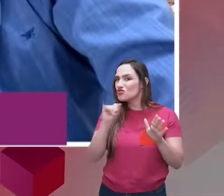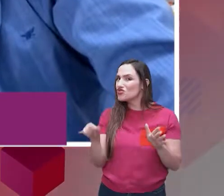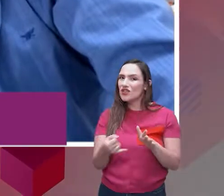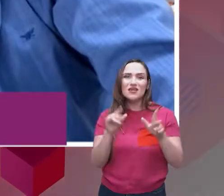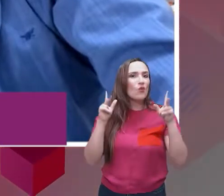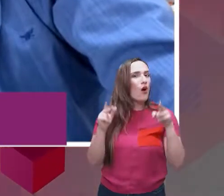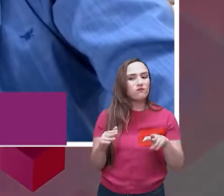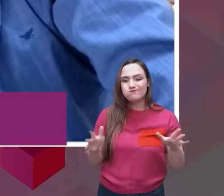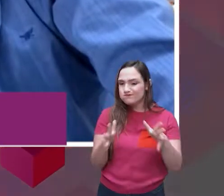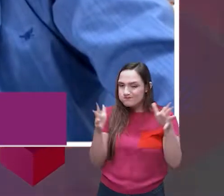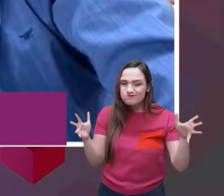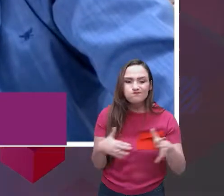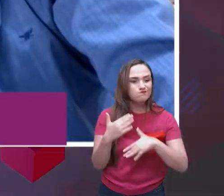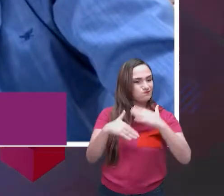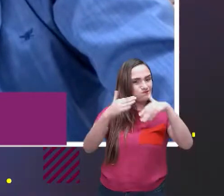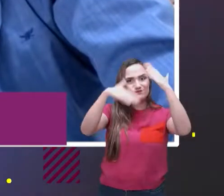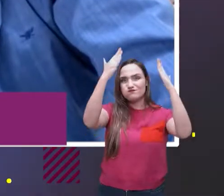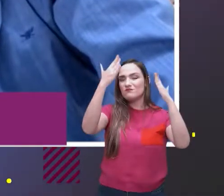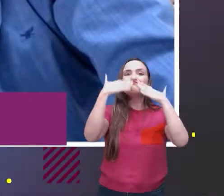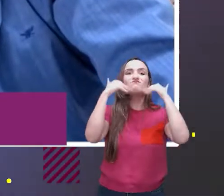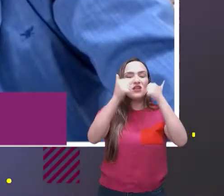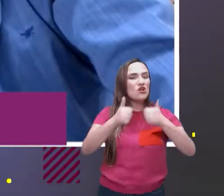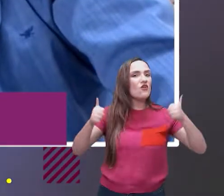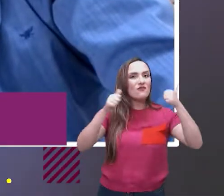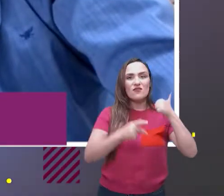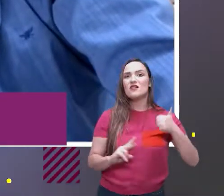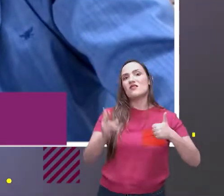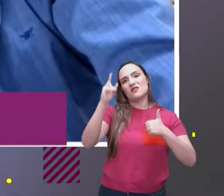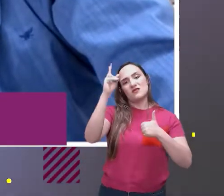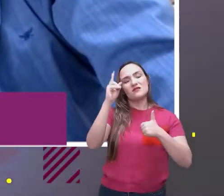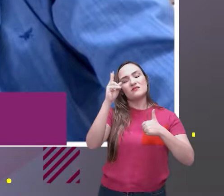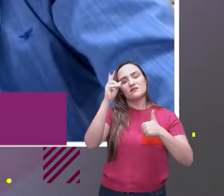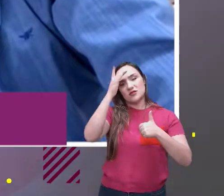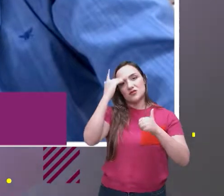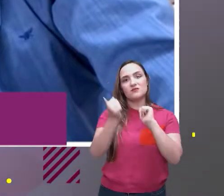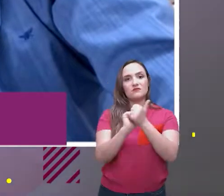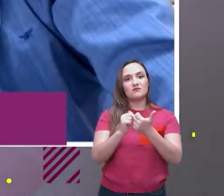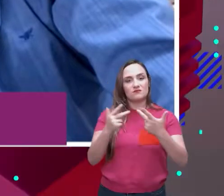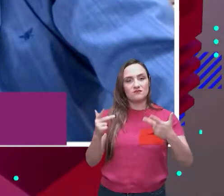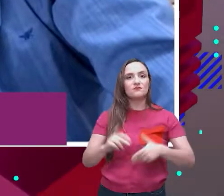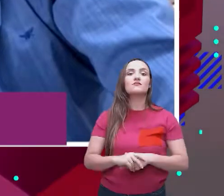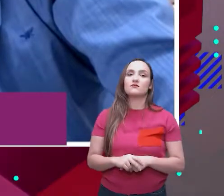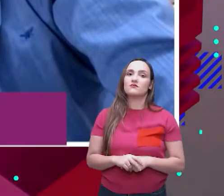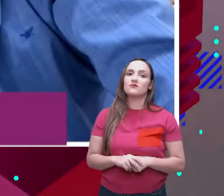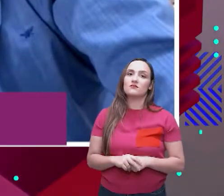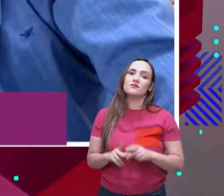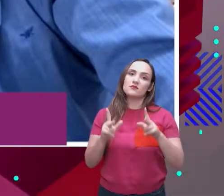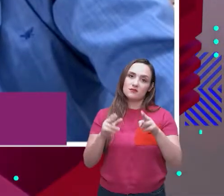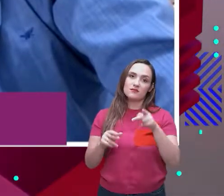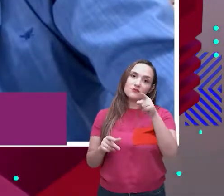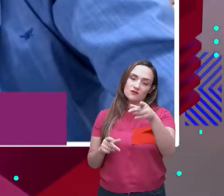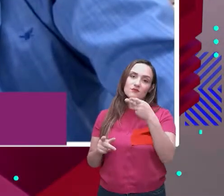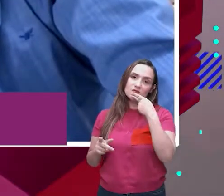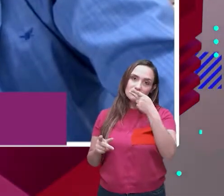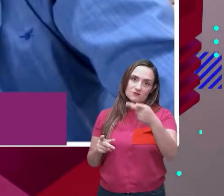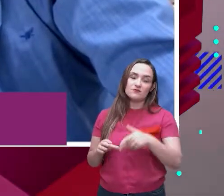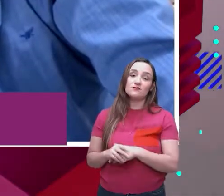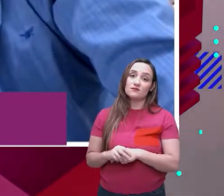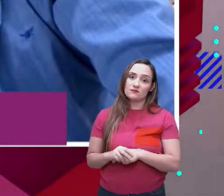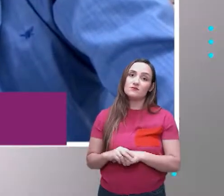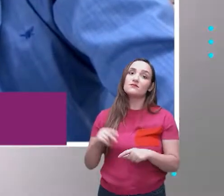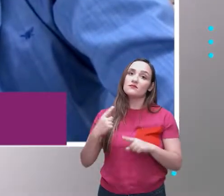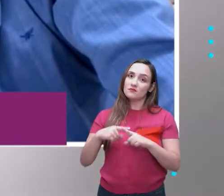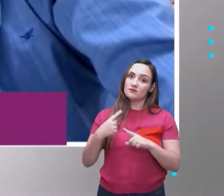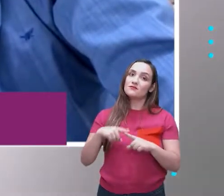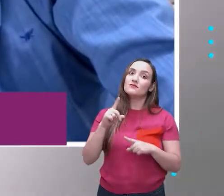projetos desse tamanho. A gente tem, né, que realmente valorizar os atletas que conseguem chegar ao pódio, como o senhor está